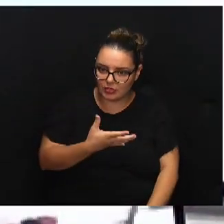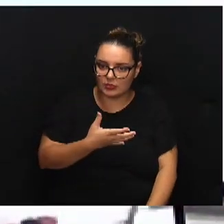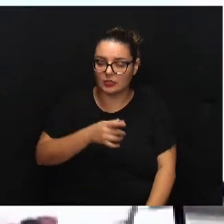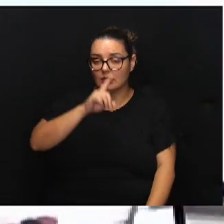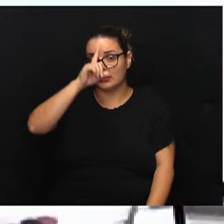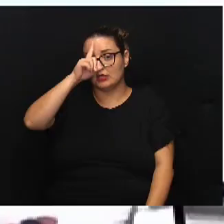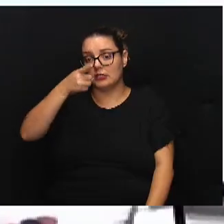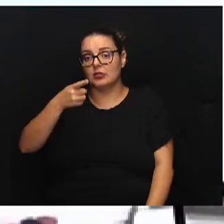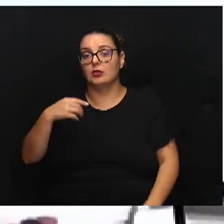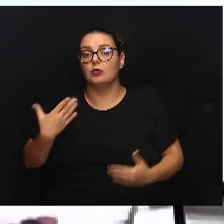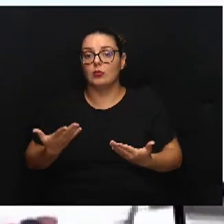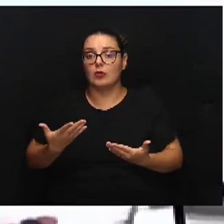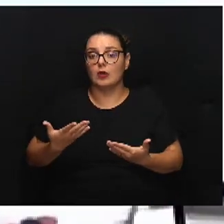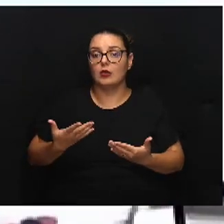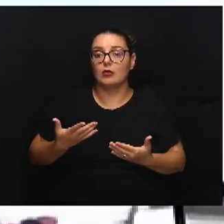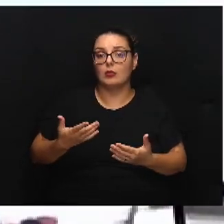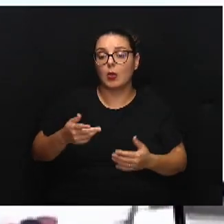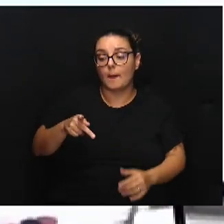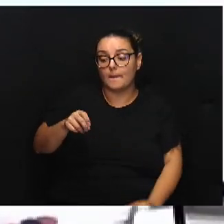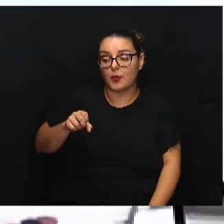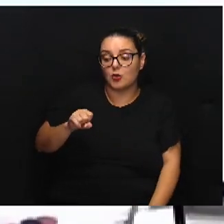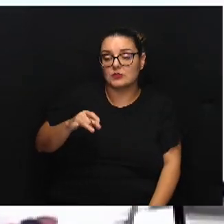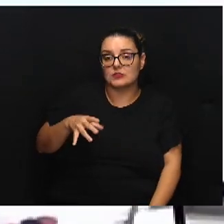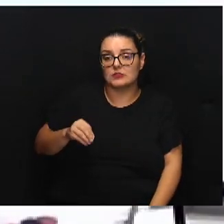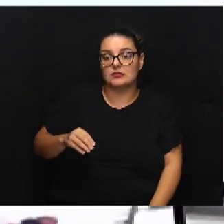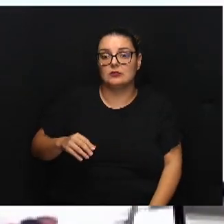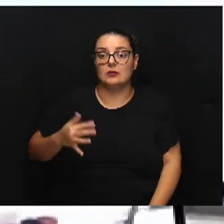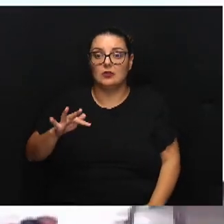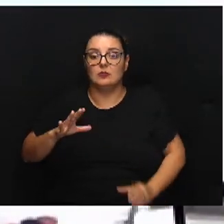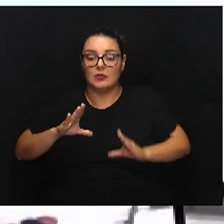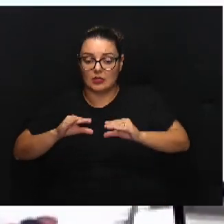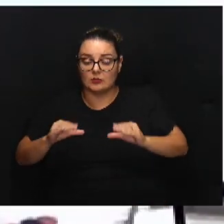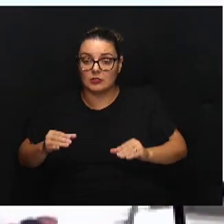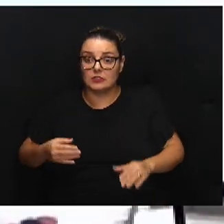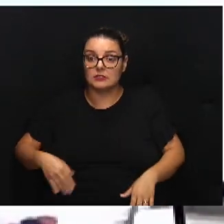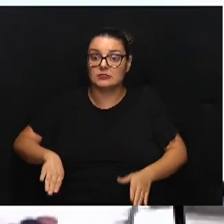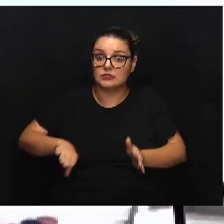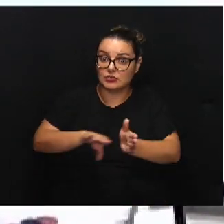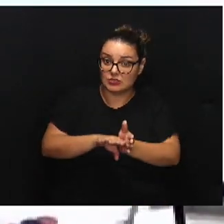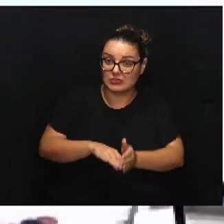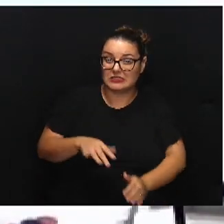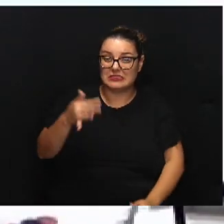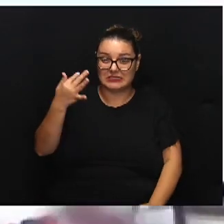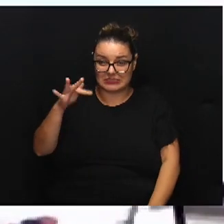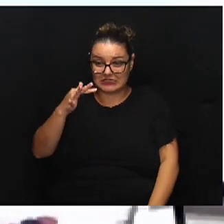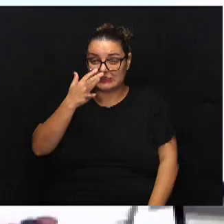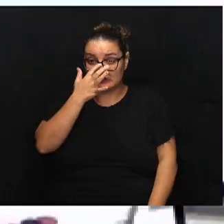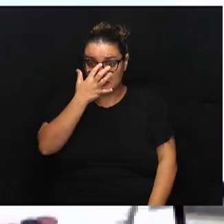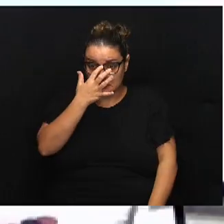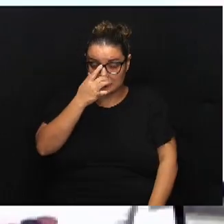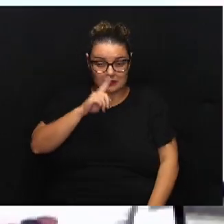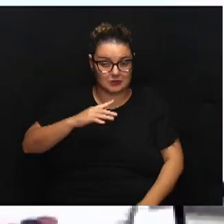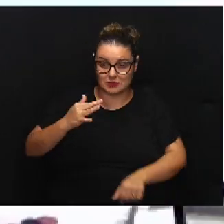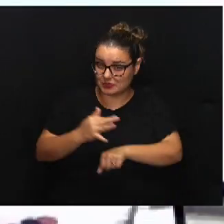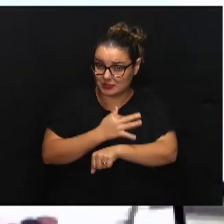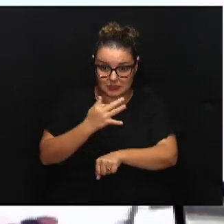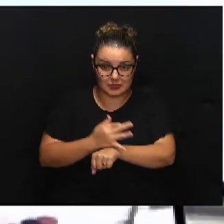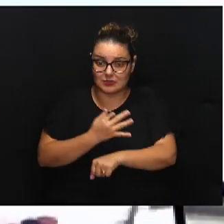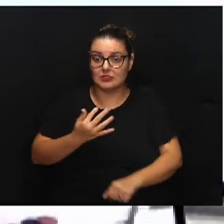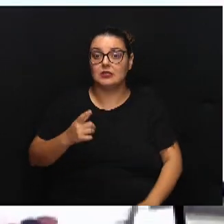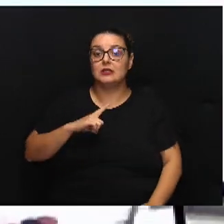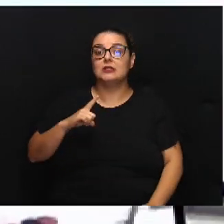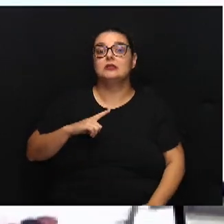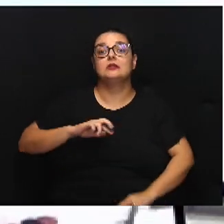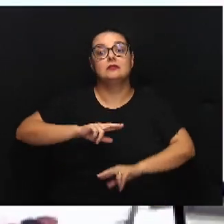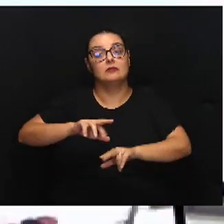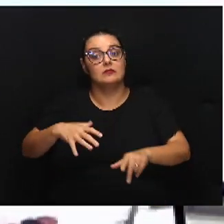em que posição a dor é mais confortável, e se chegar a um ponto da dor não está sendo suportável, existem